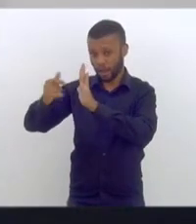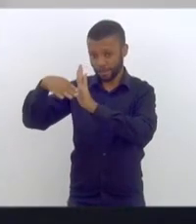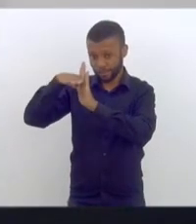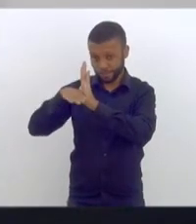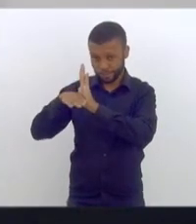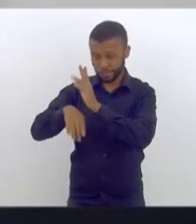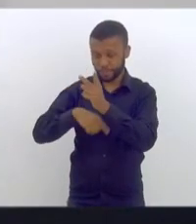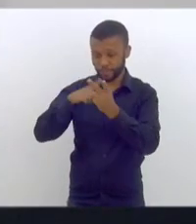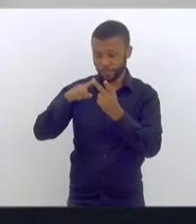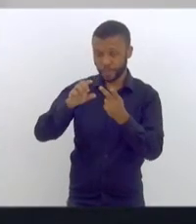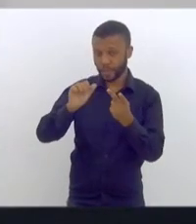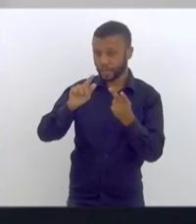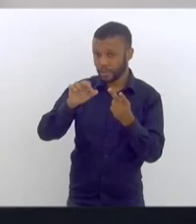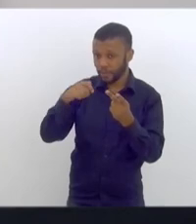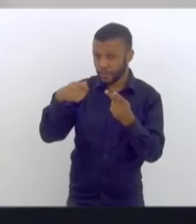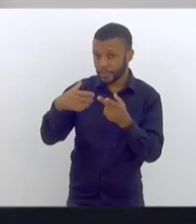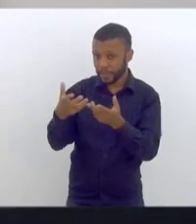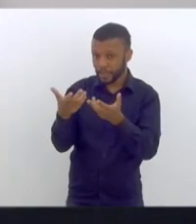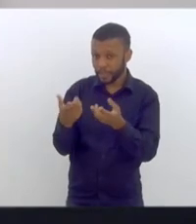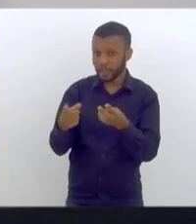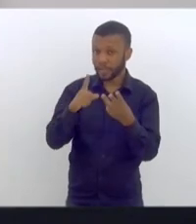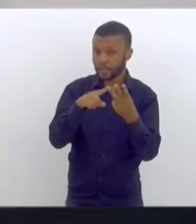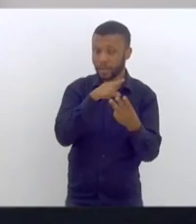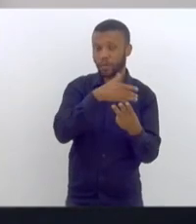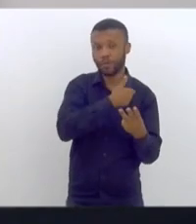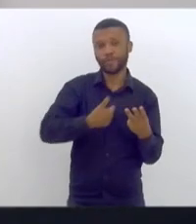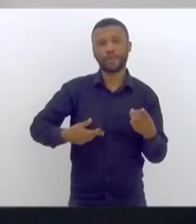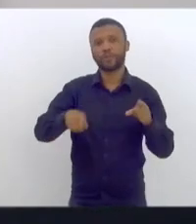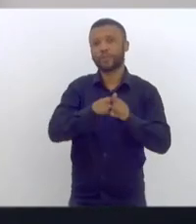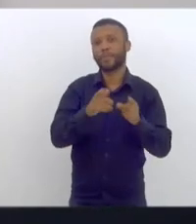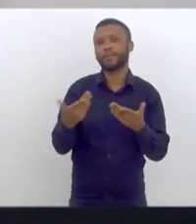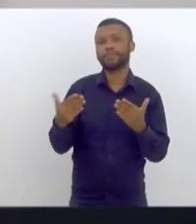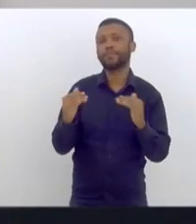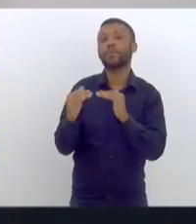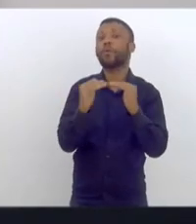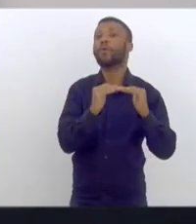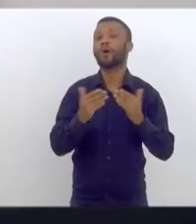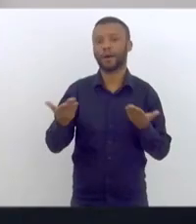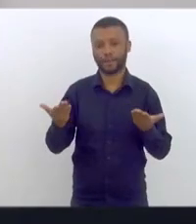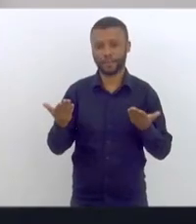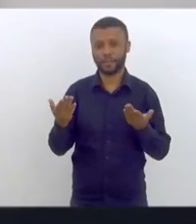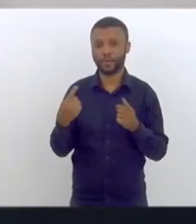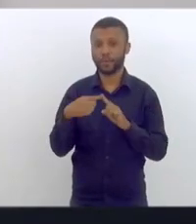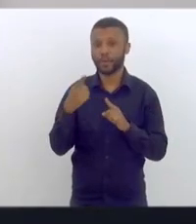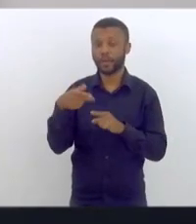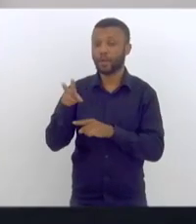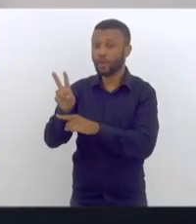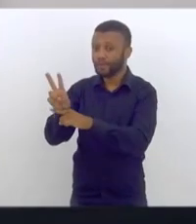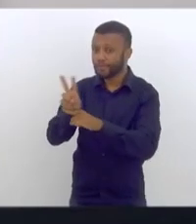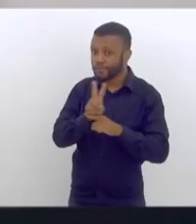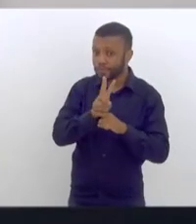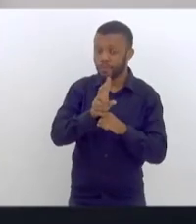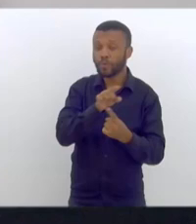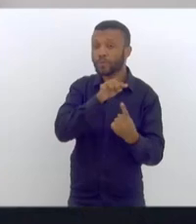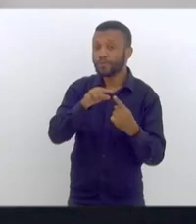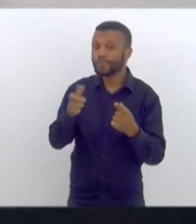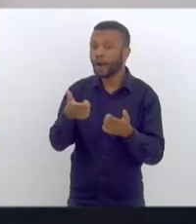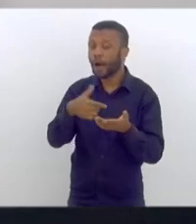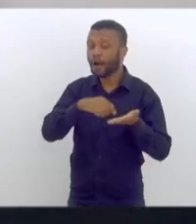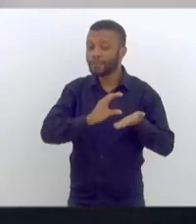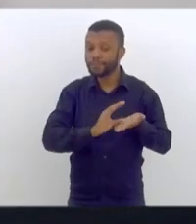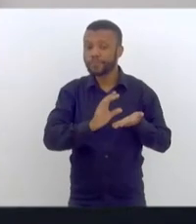três o governador tem que querer porque isto não ato de empréstimo para capitalizar